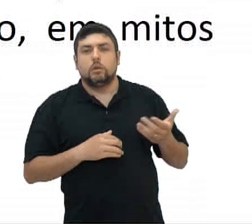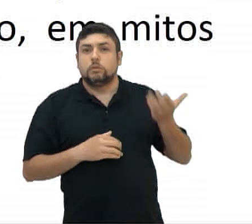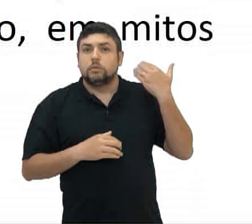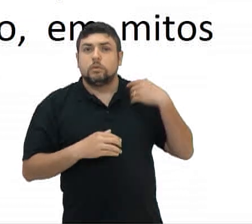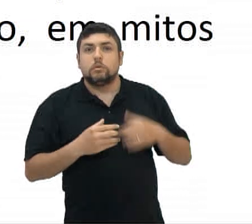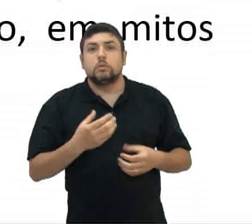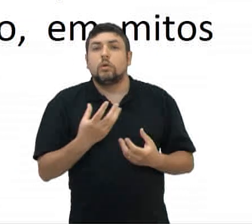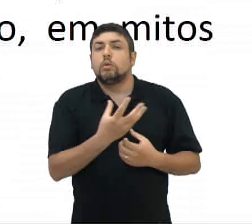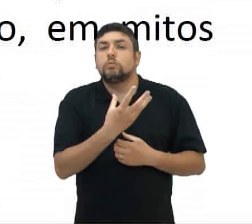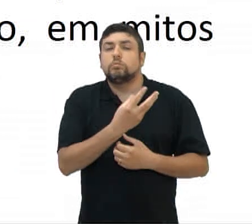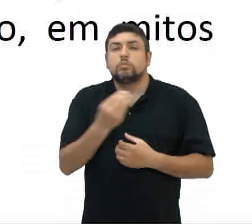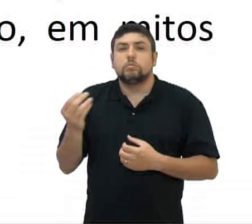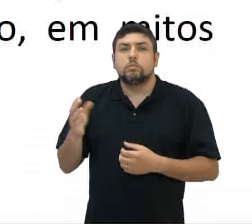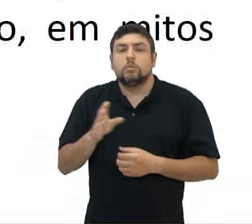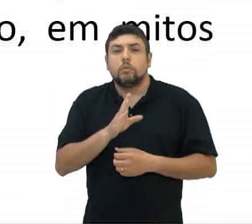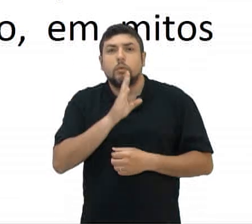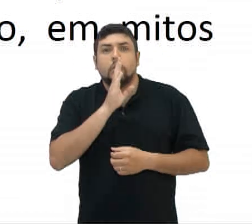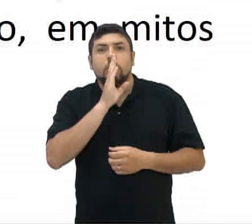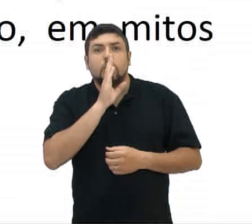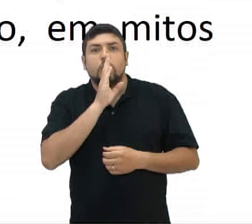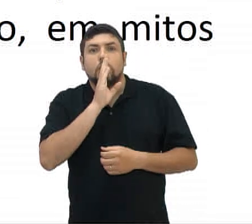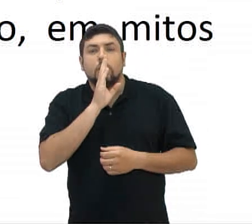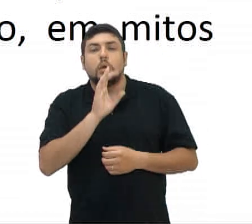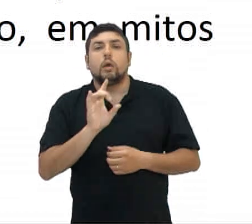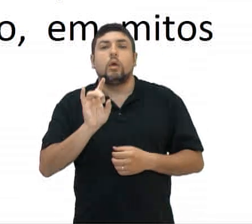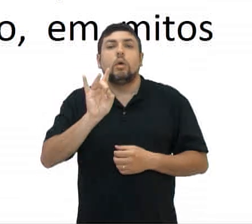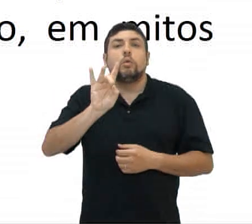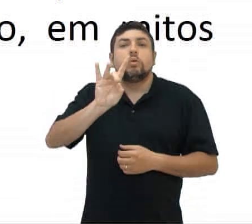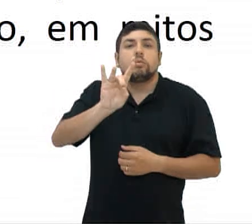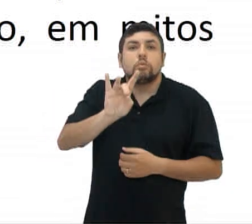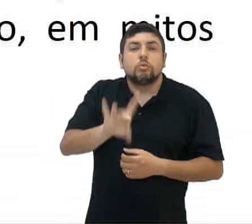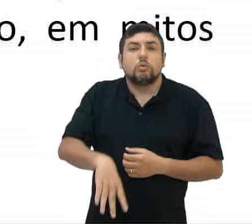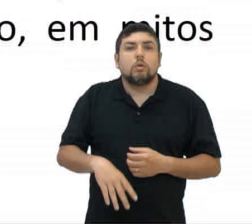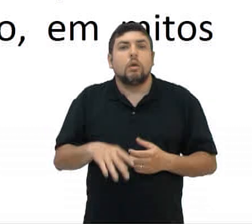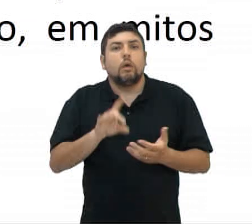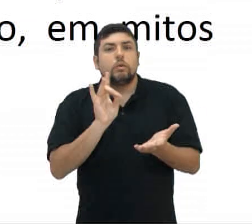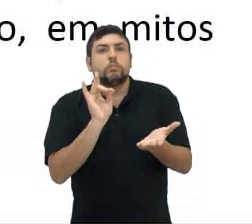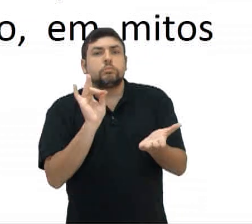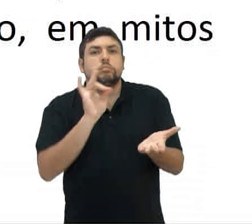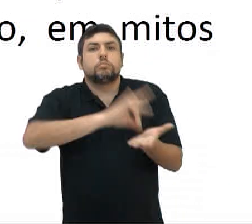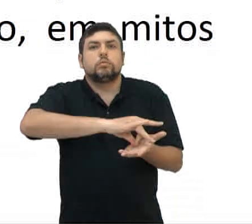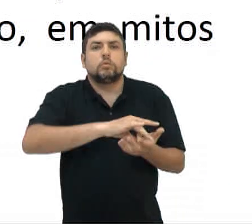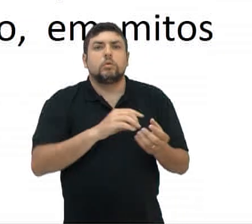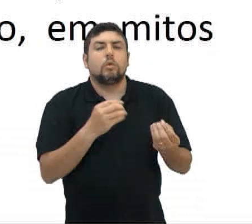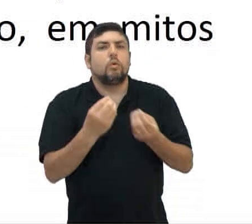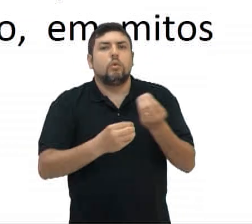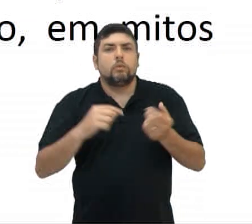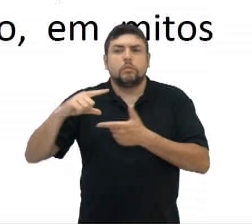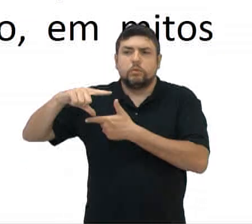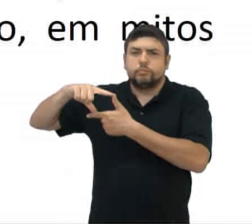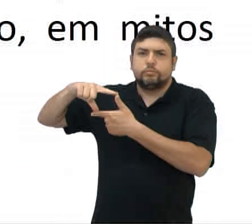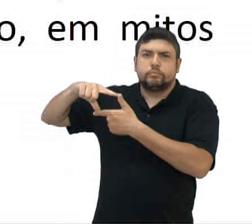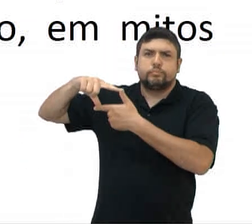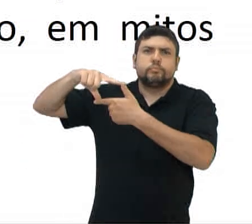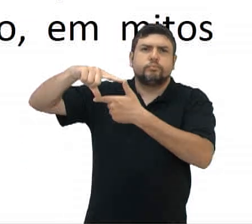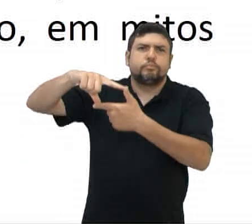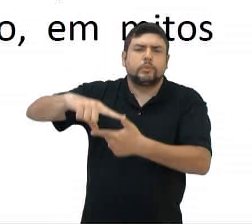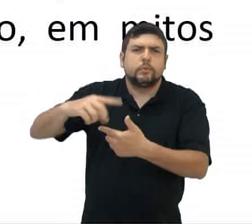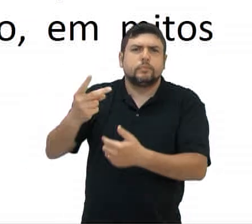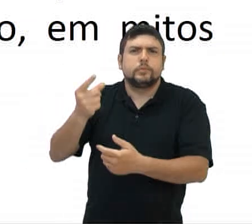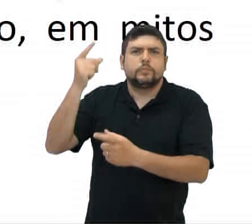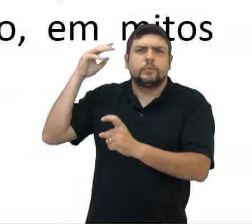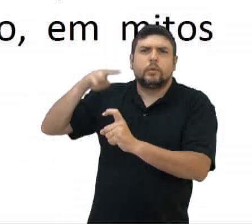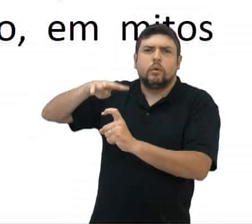ficaram presas inicialmente àquelas explicações a respeito da realidade que eram baseadas na tradição, em mitos antigos